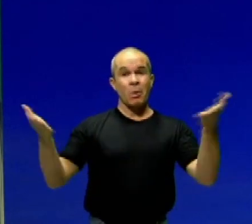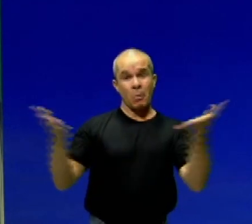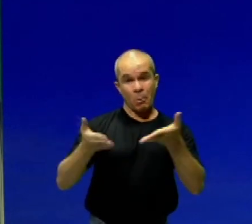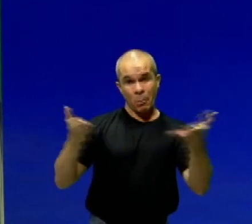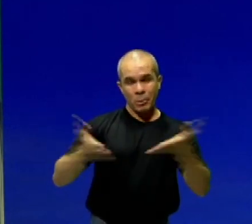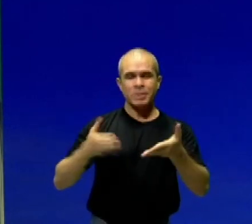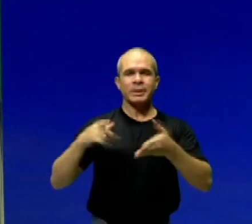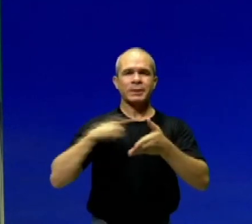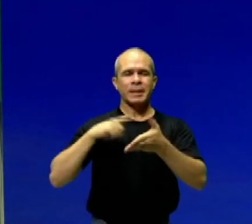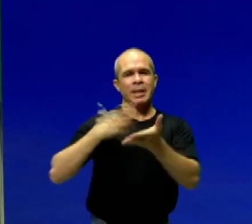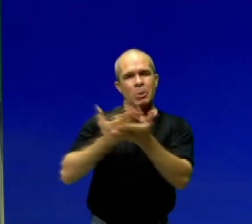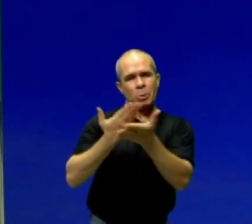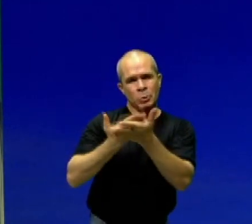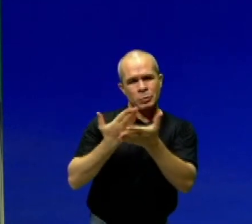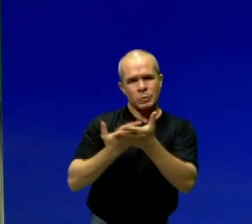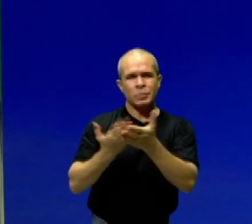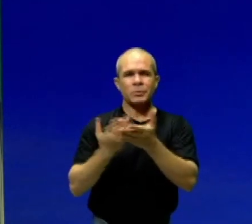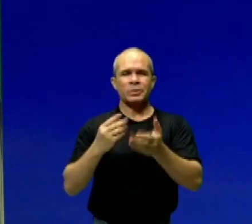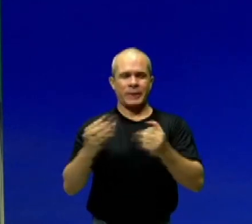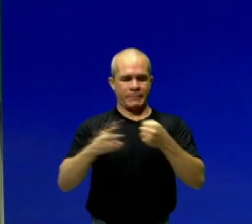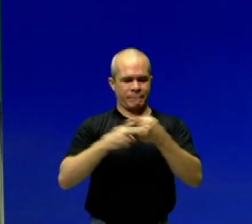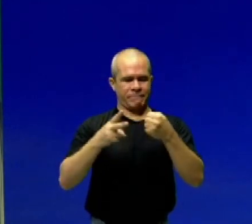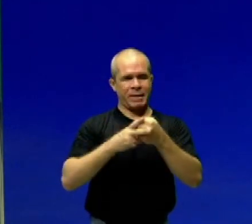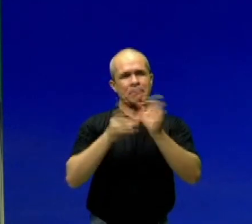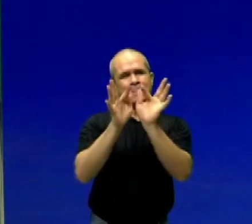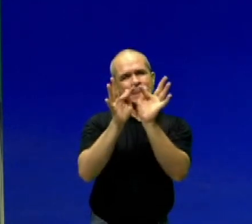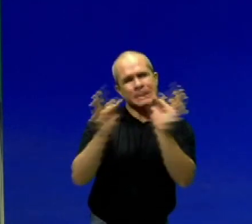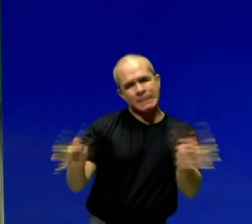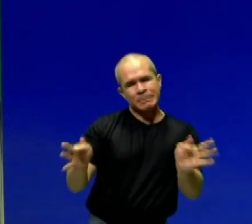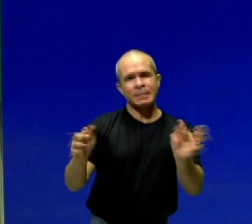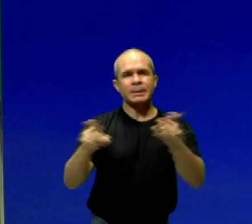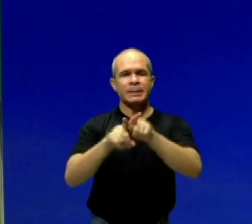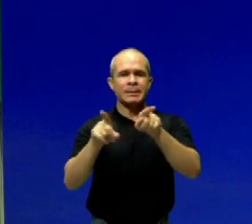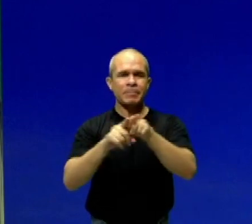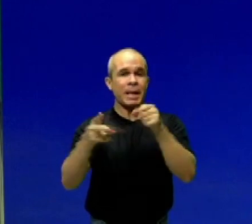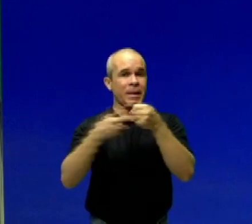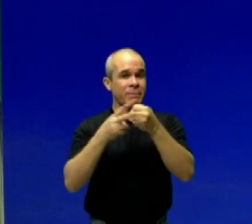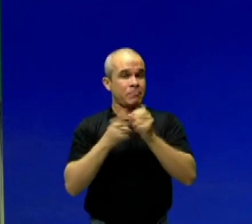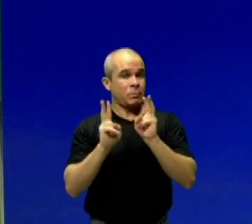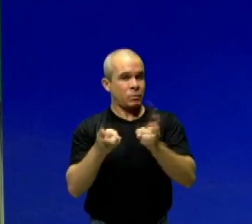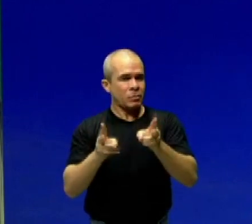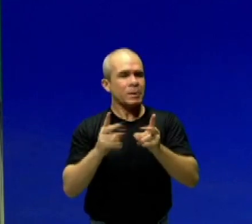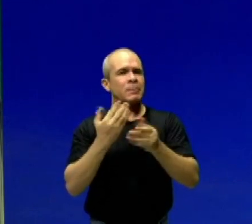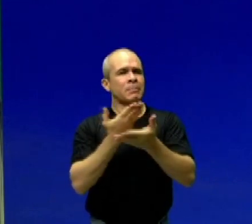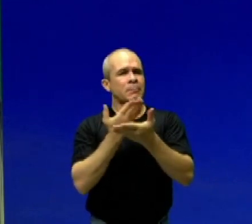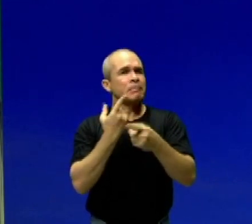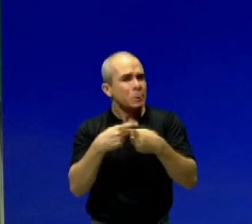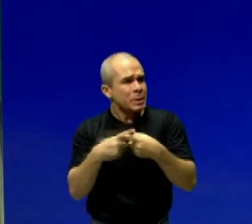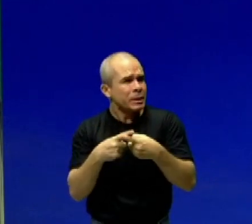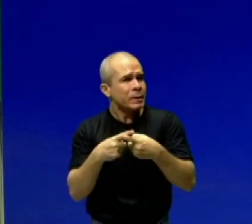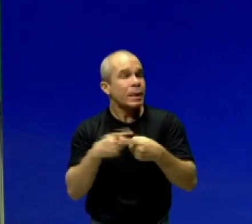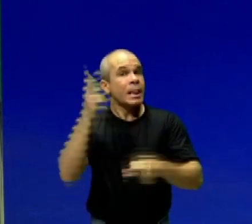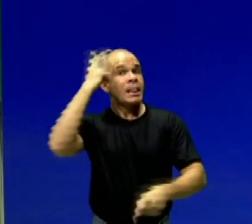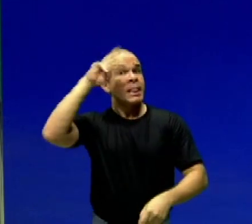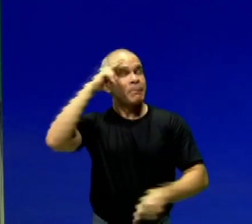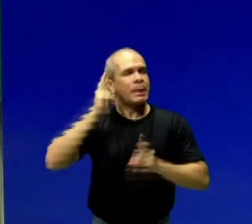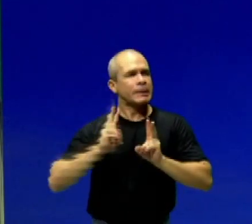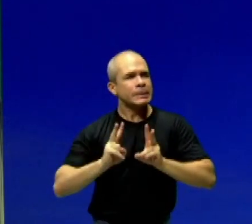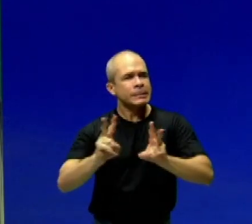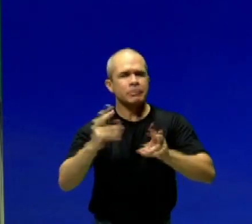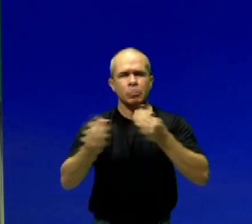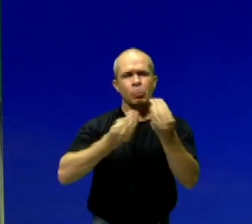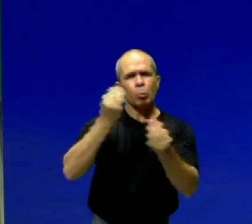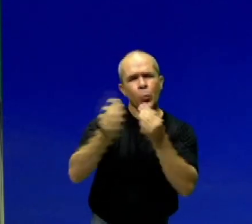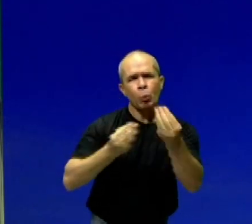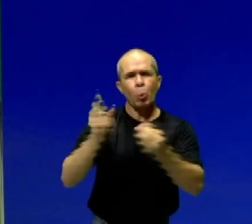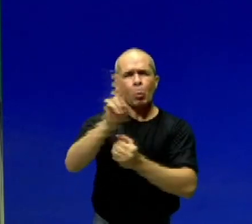Continuaremos, gente, o nosso estudo do Simple Present e do Present Continuous. Por quê? Para vocês estarem sempre lembrando como que nós usamos